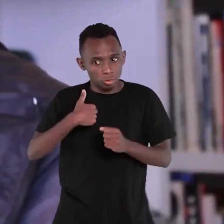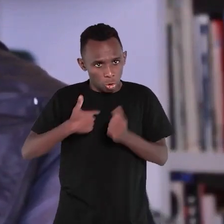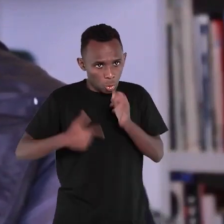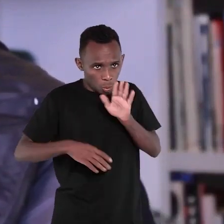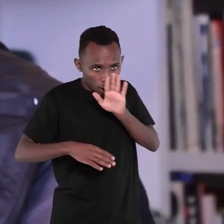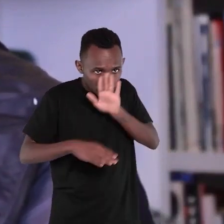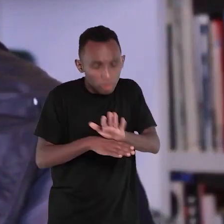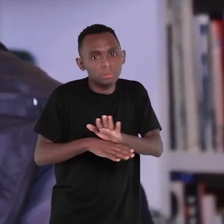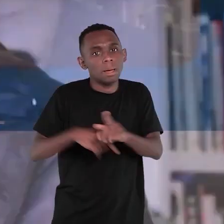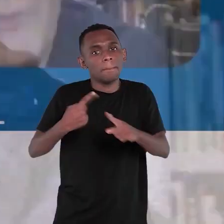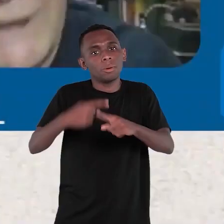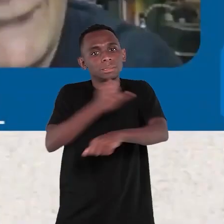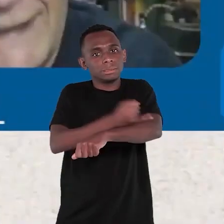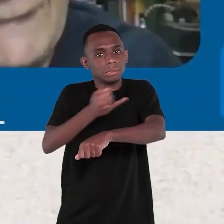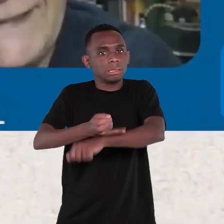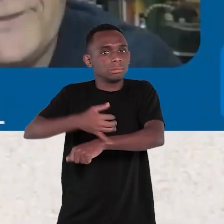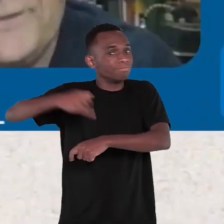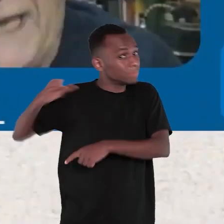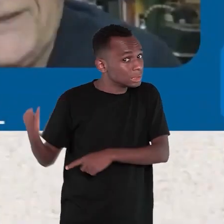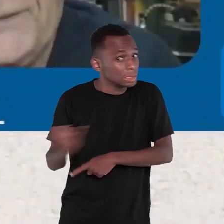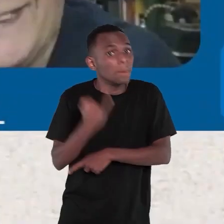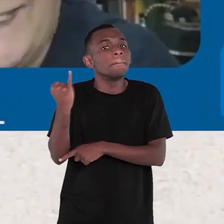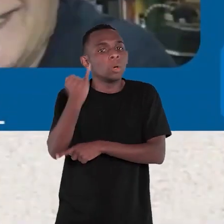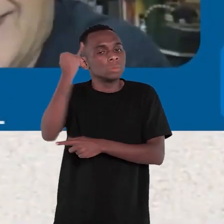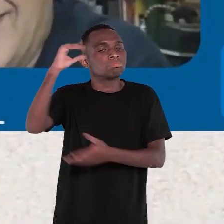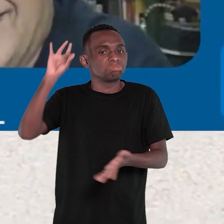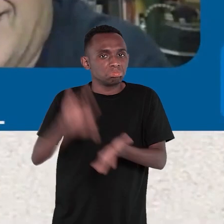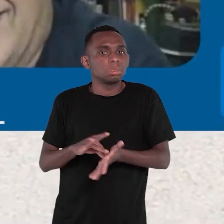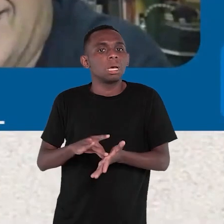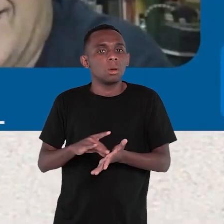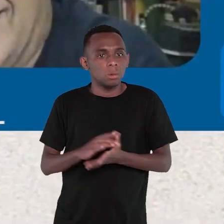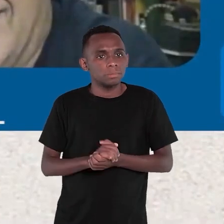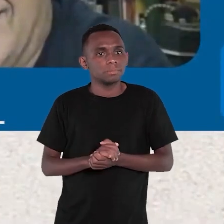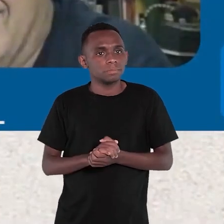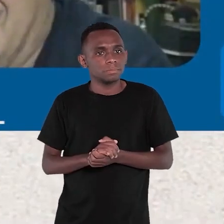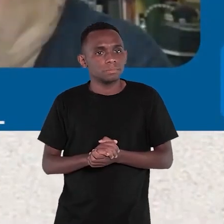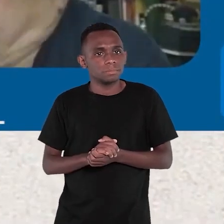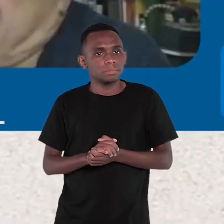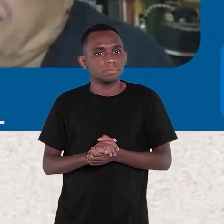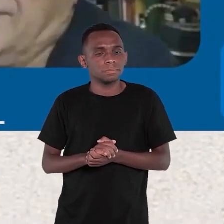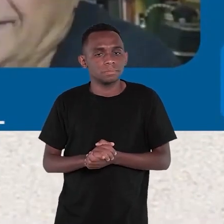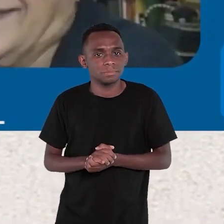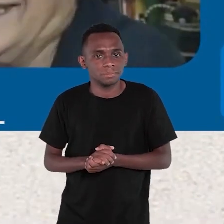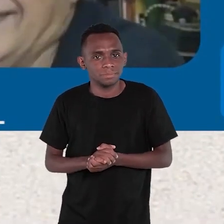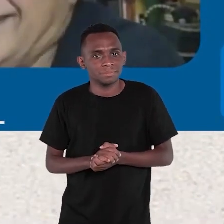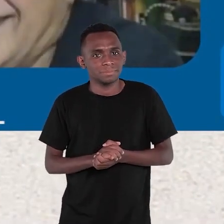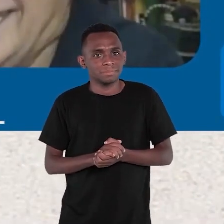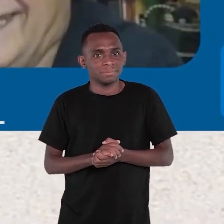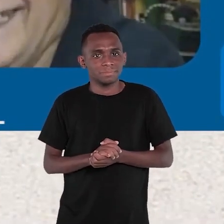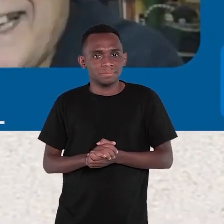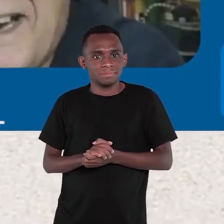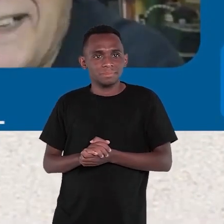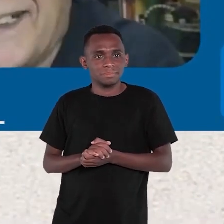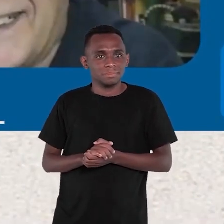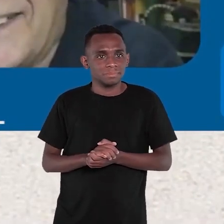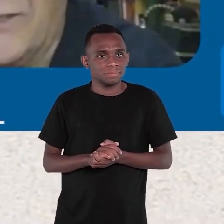quiserem, contem comigo. Itabira é muito importante, de fato, né? E, nossa, a gente...